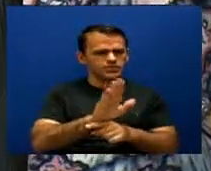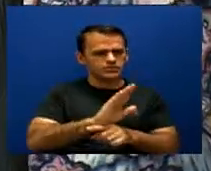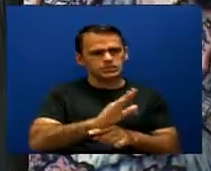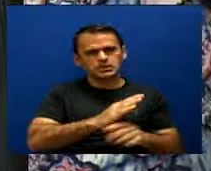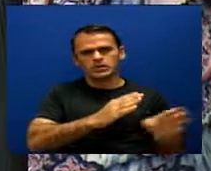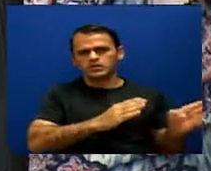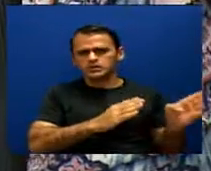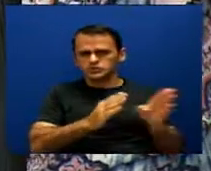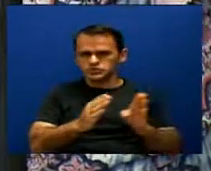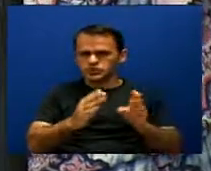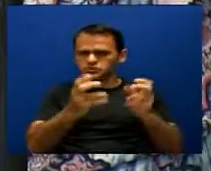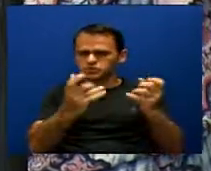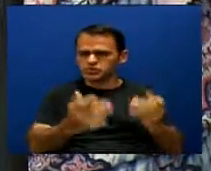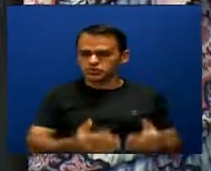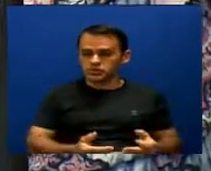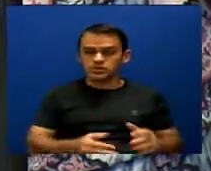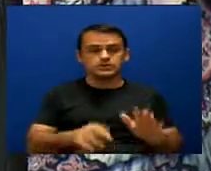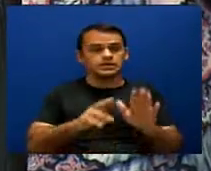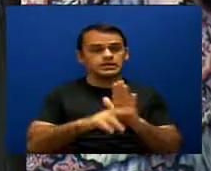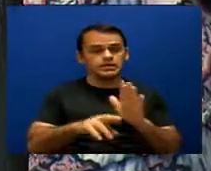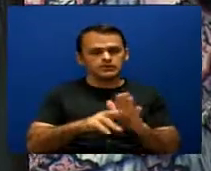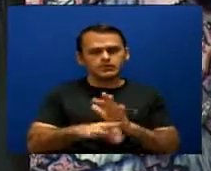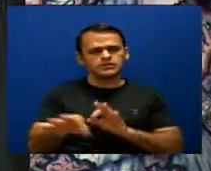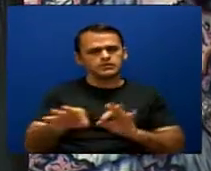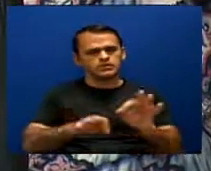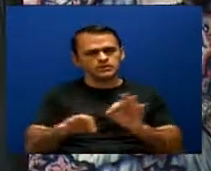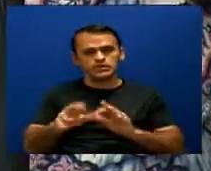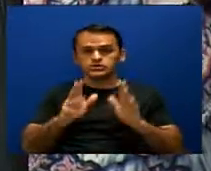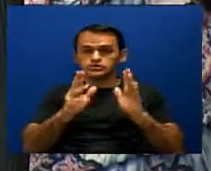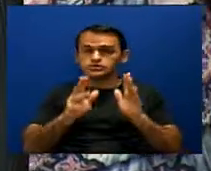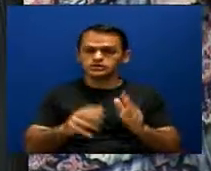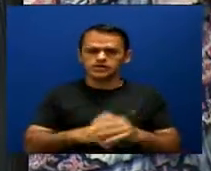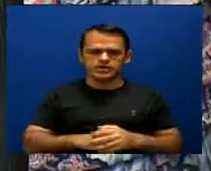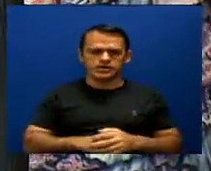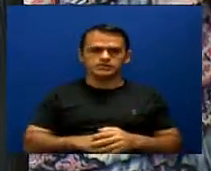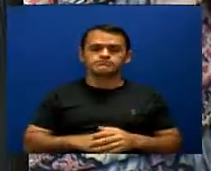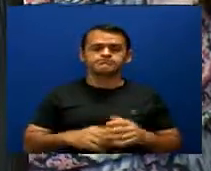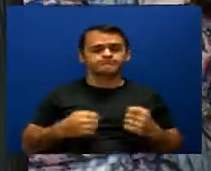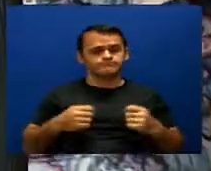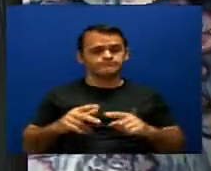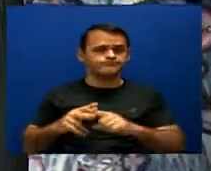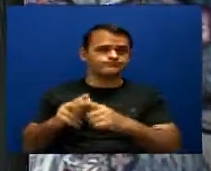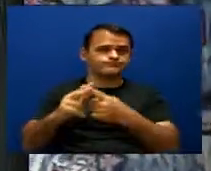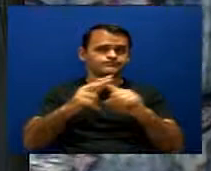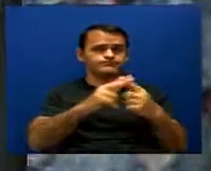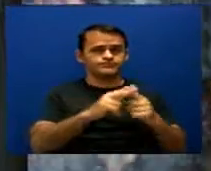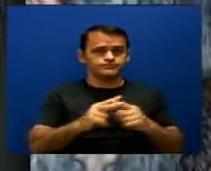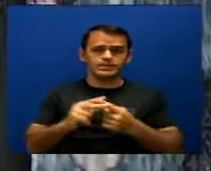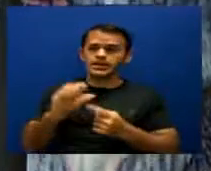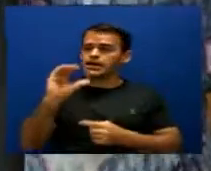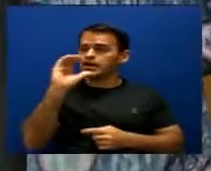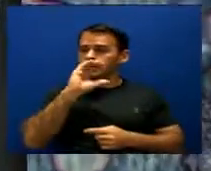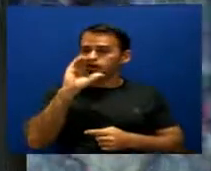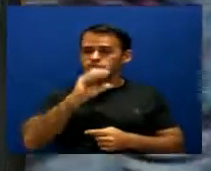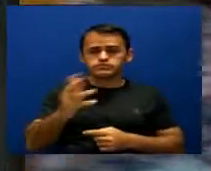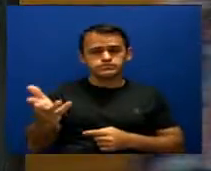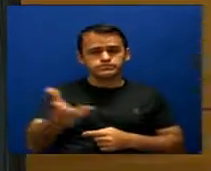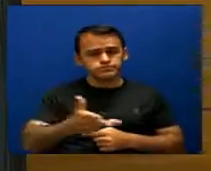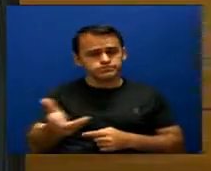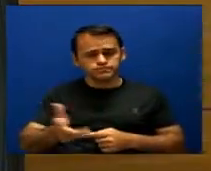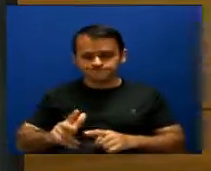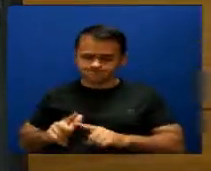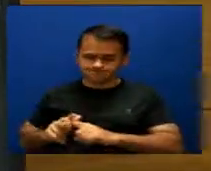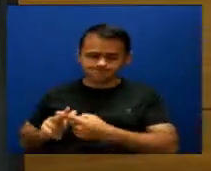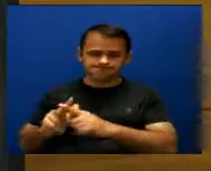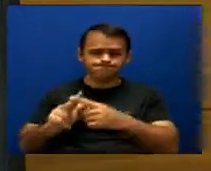um requerimento, eu sei que tem já um andamento para haver aí uma reforma, e nós estamos cobrando que essa reforma seja urgente, porque